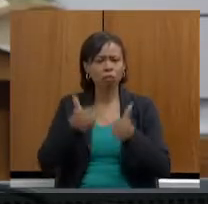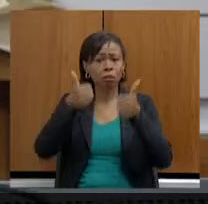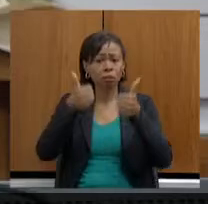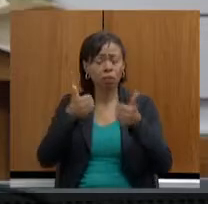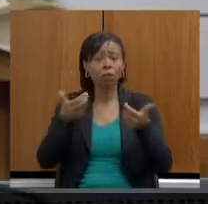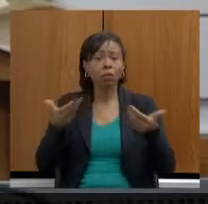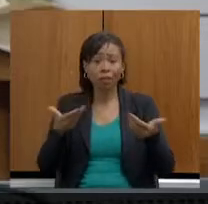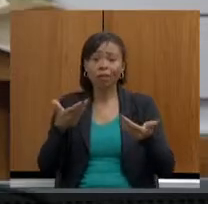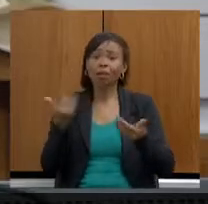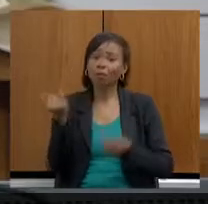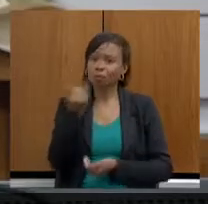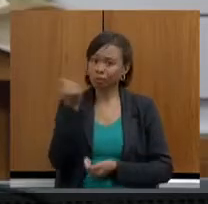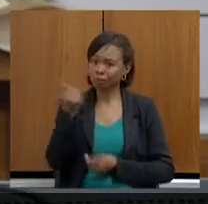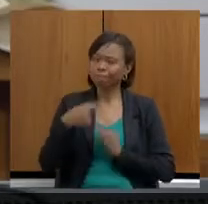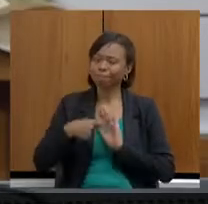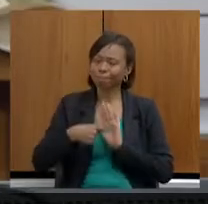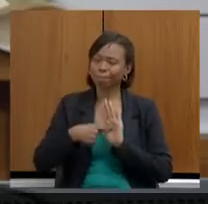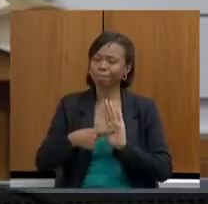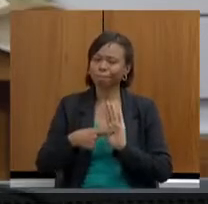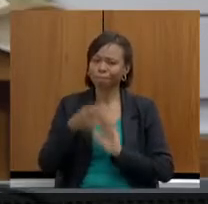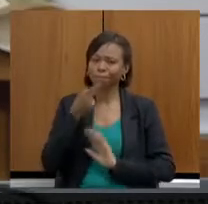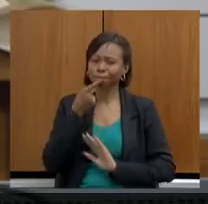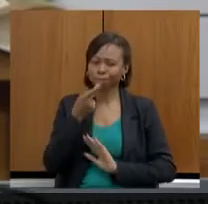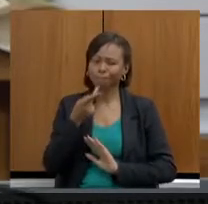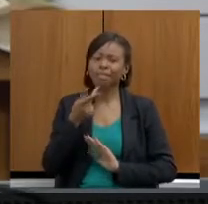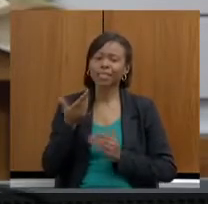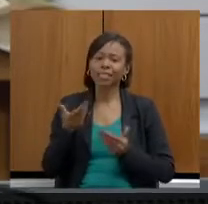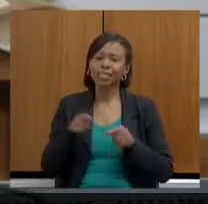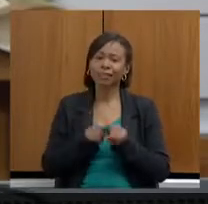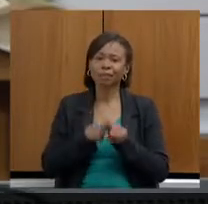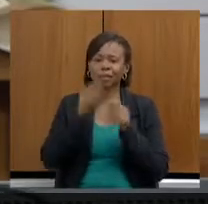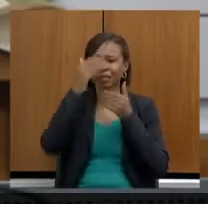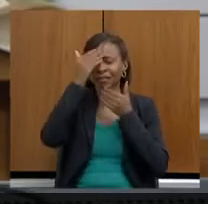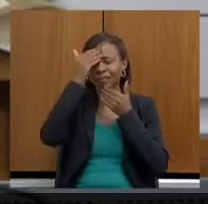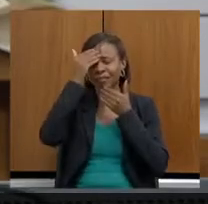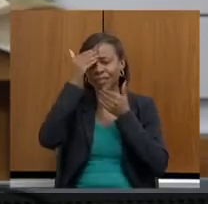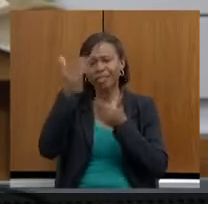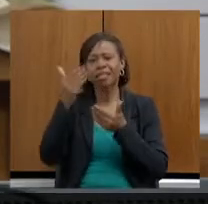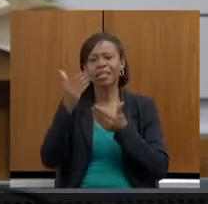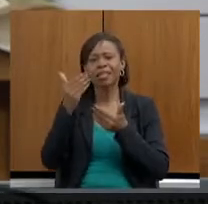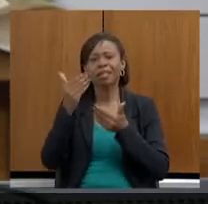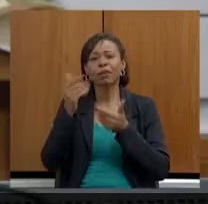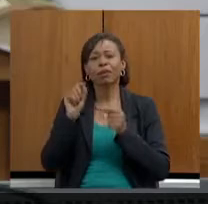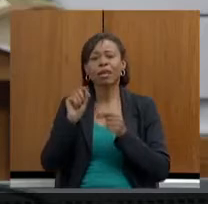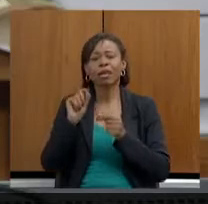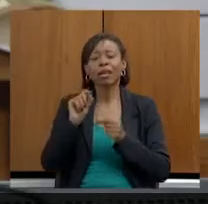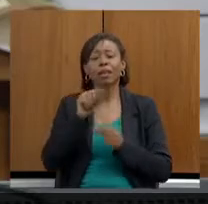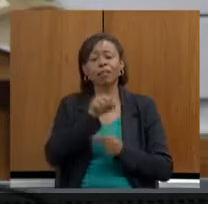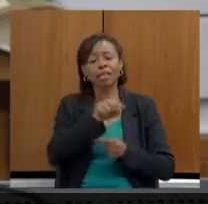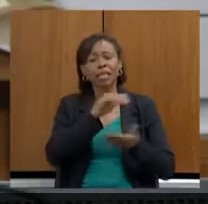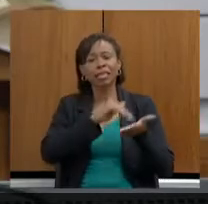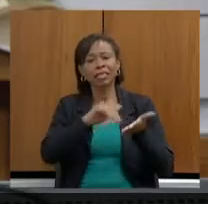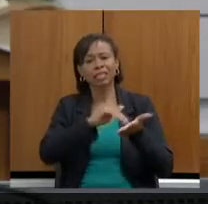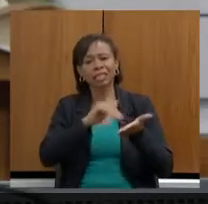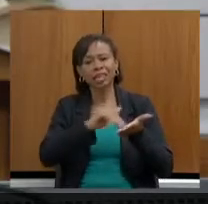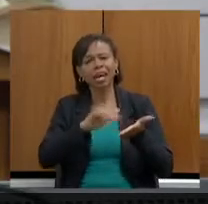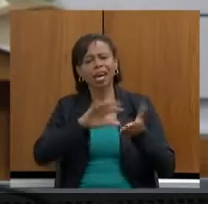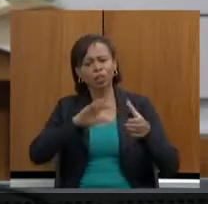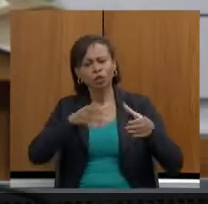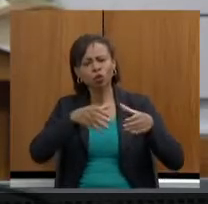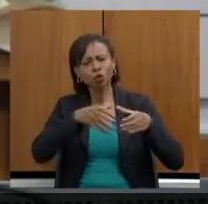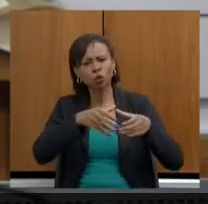gente destacar isso né e agradecer aqui secretária e em seu nome toda sua equipe